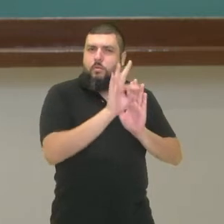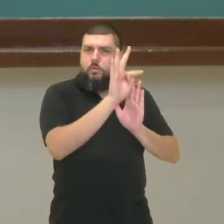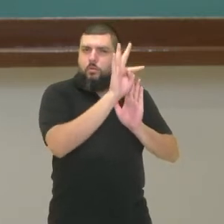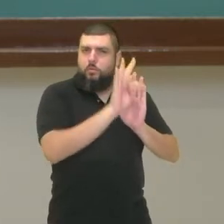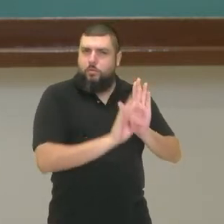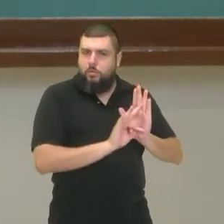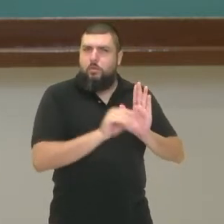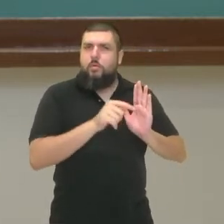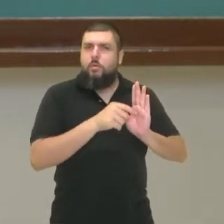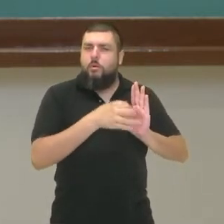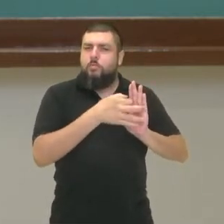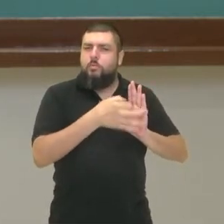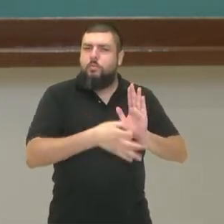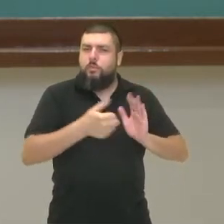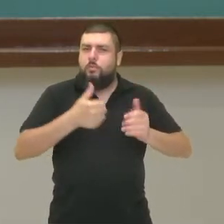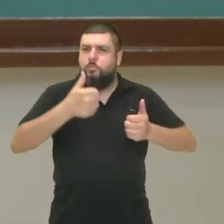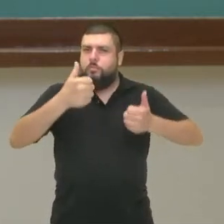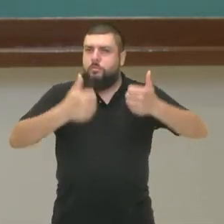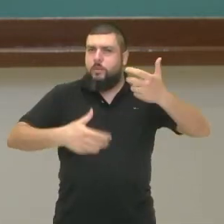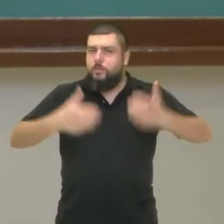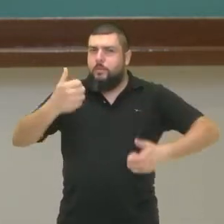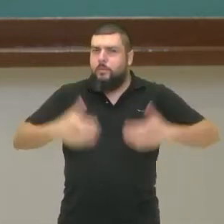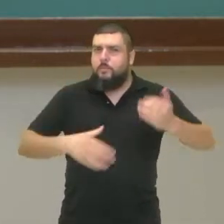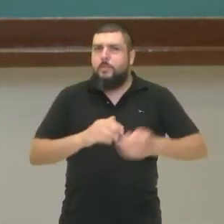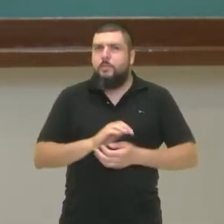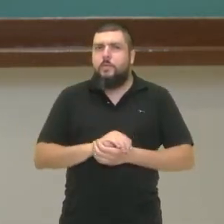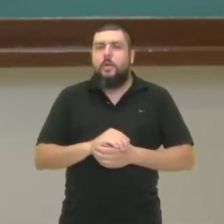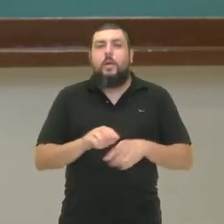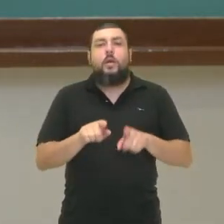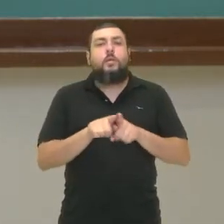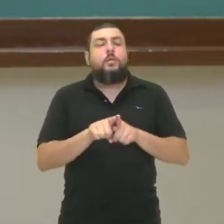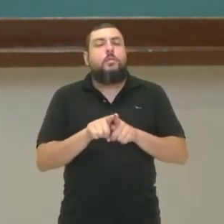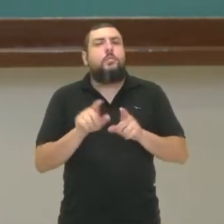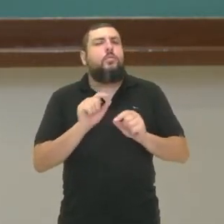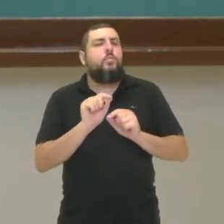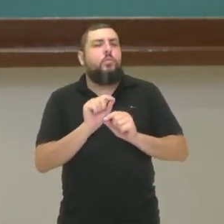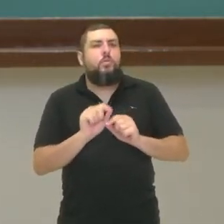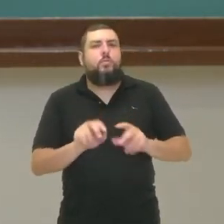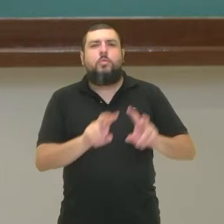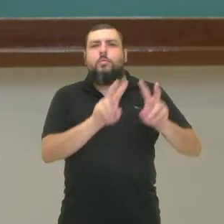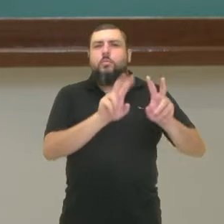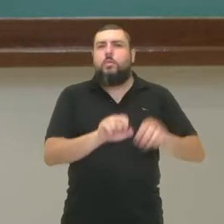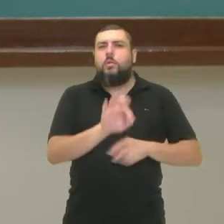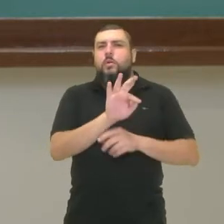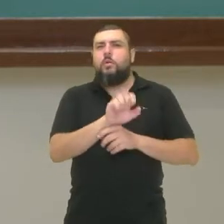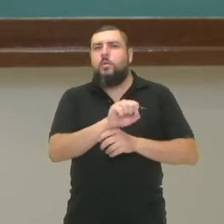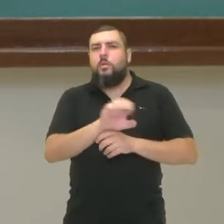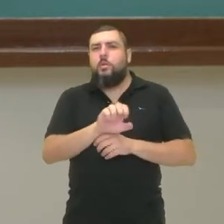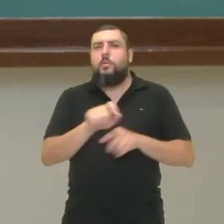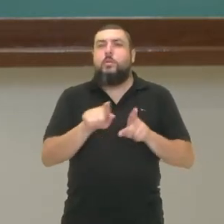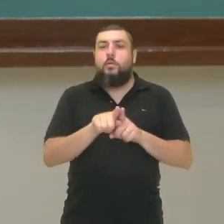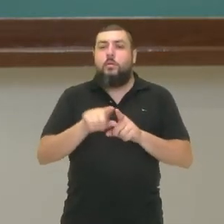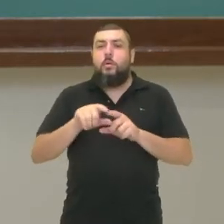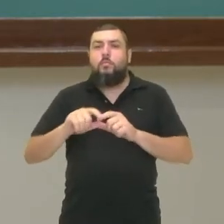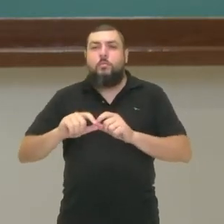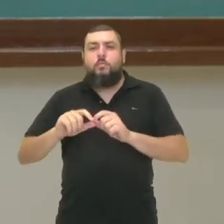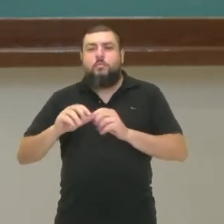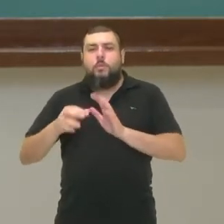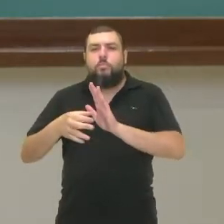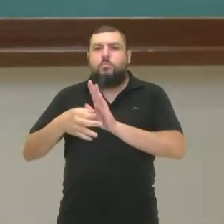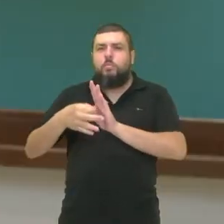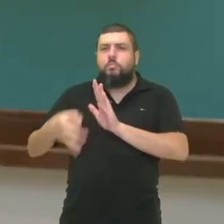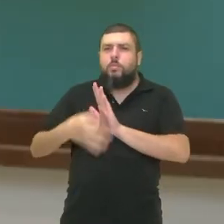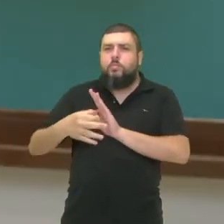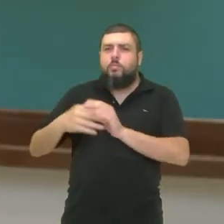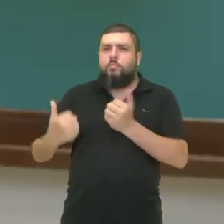argumentativo, estabelecer relação entre a tese e os argumentos oferecidos para sustentá-la e produzir um